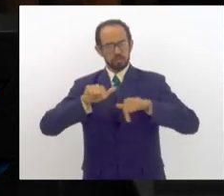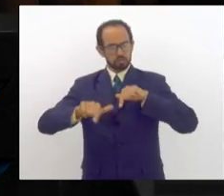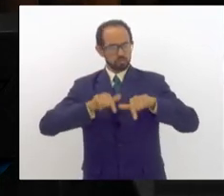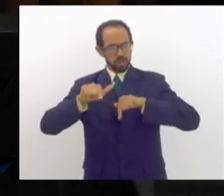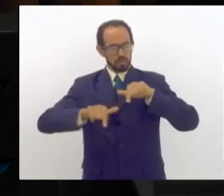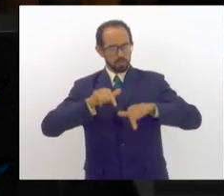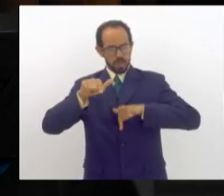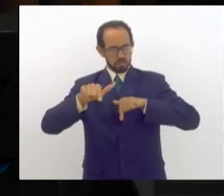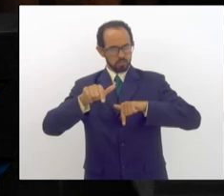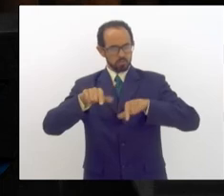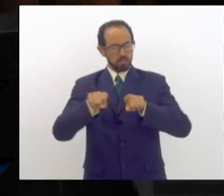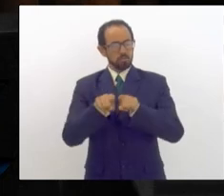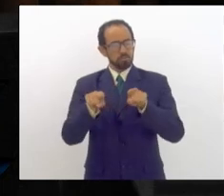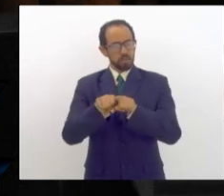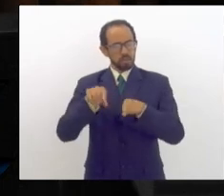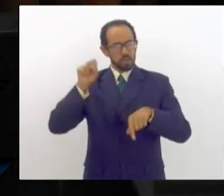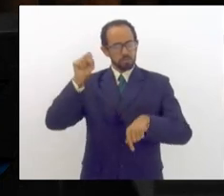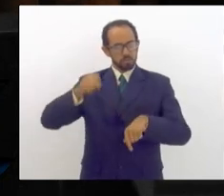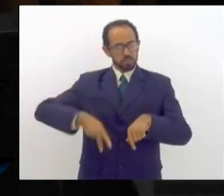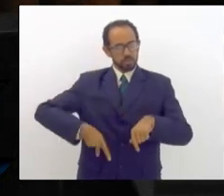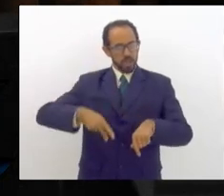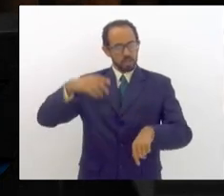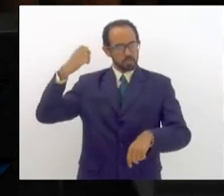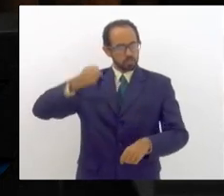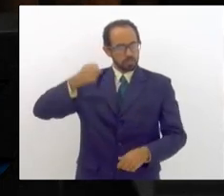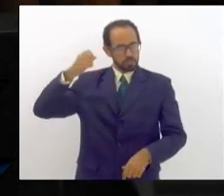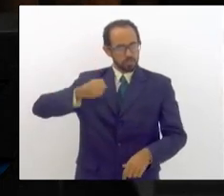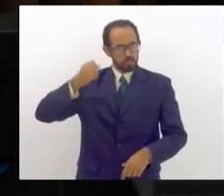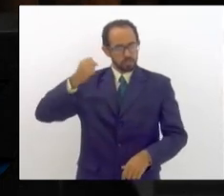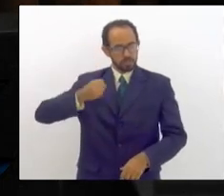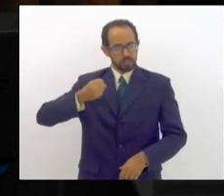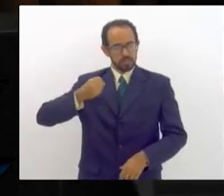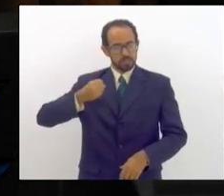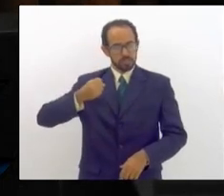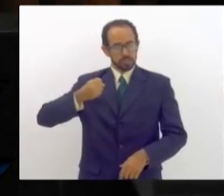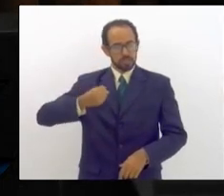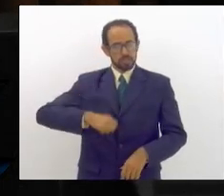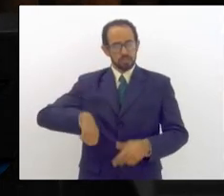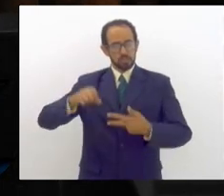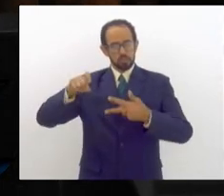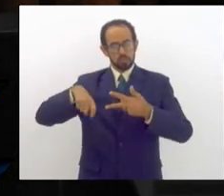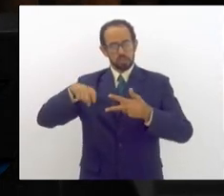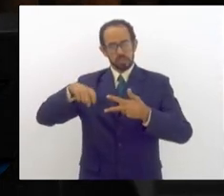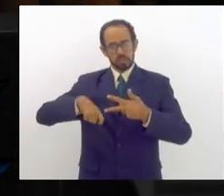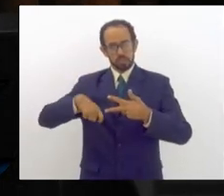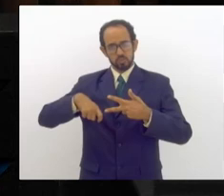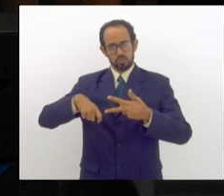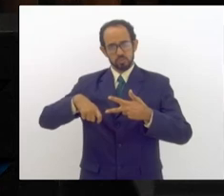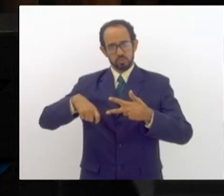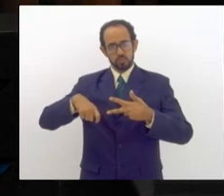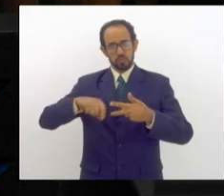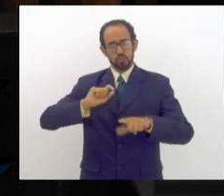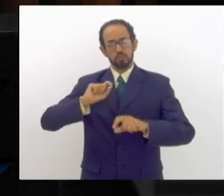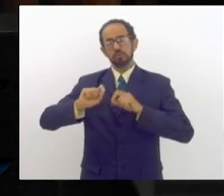inativos e pensionistas do Poder Executivo